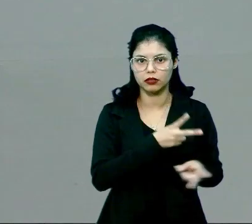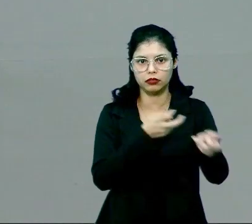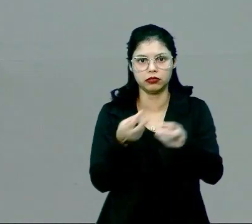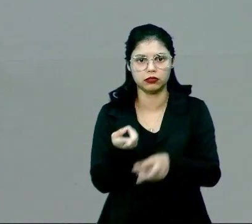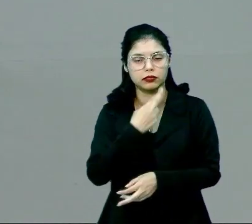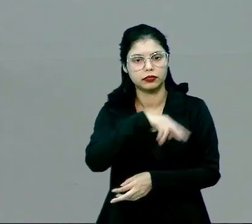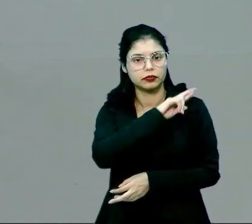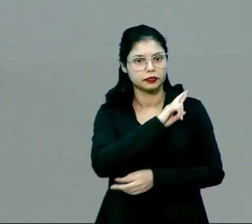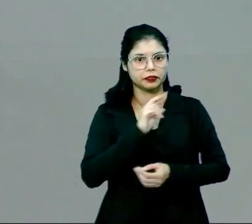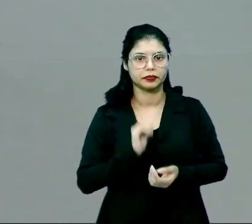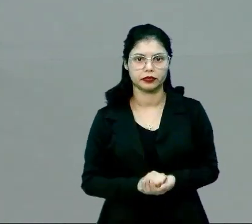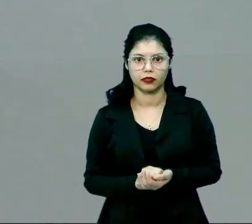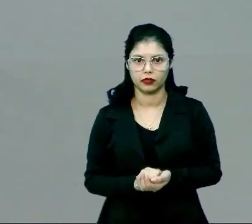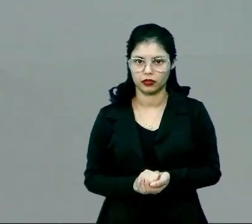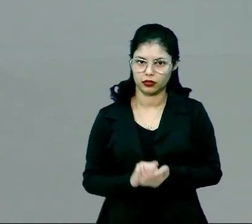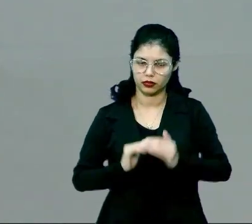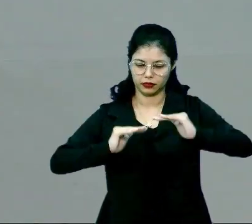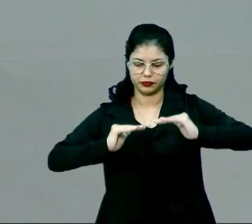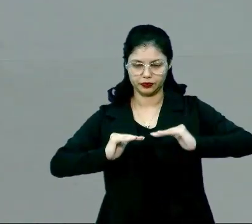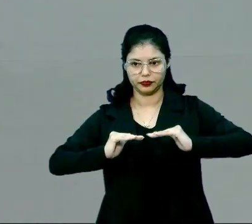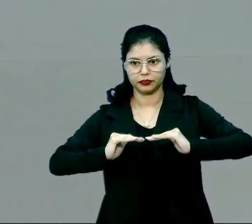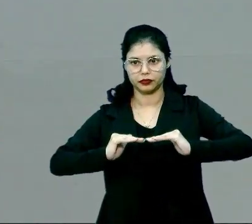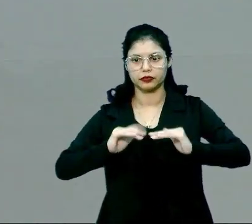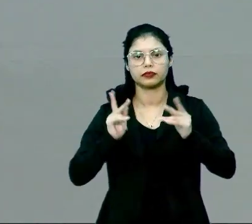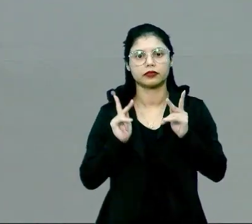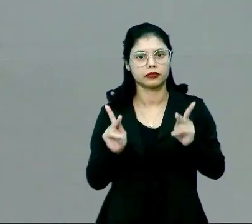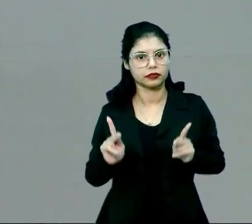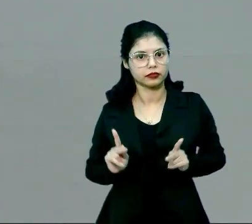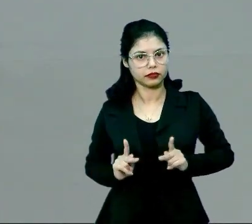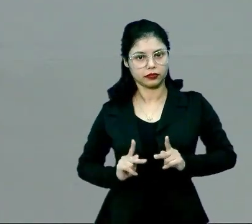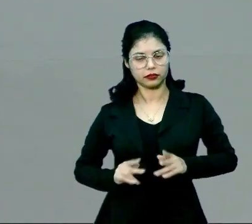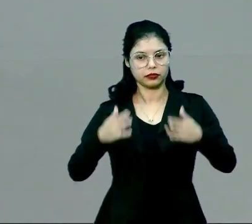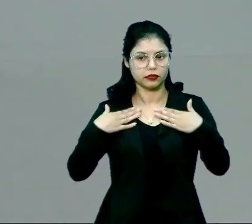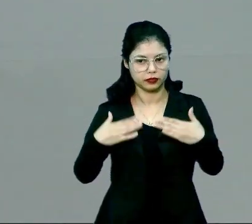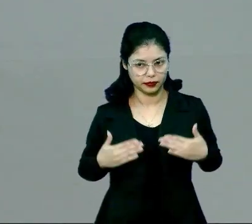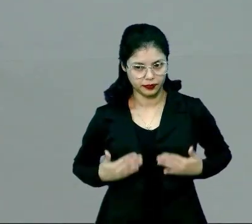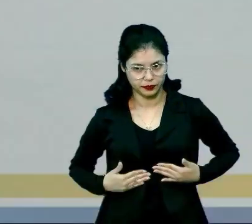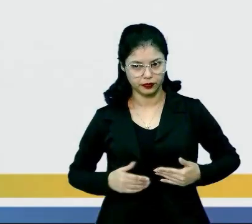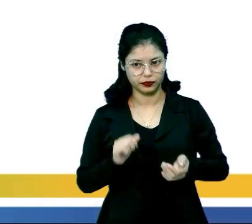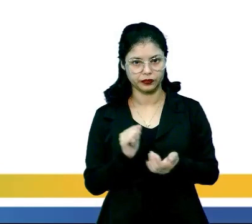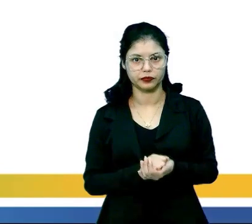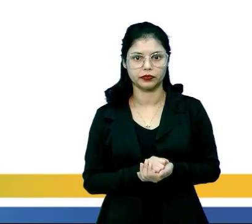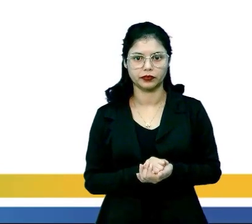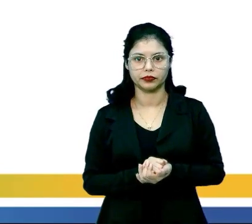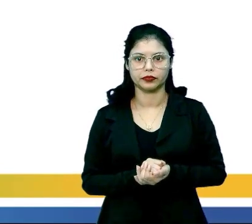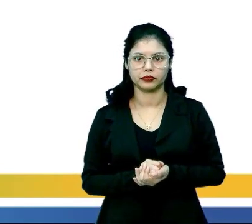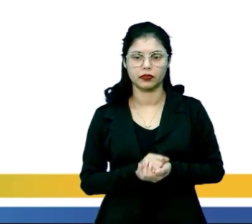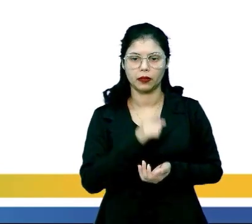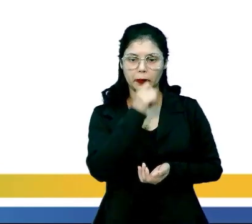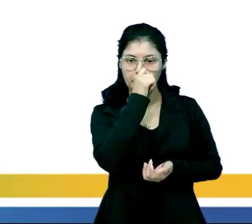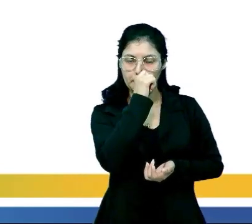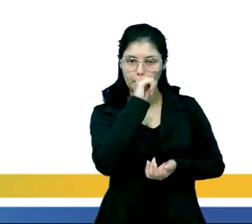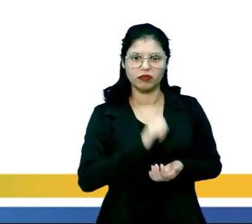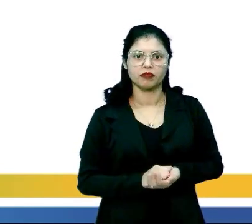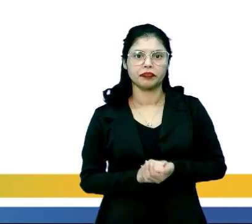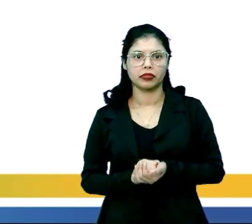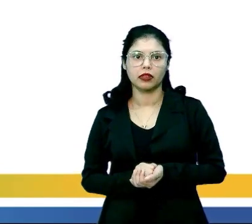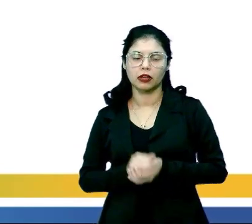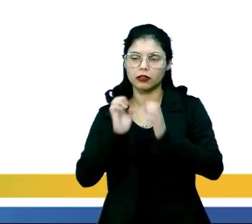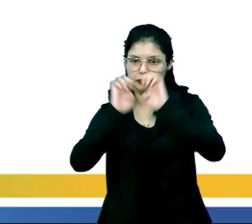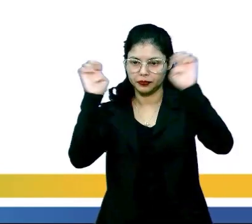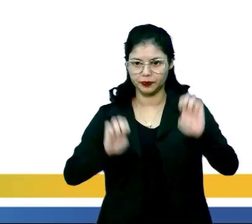ele é responsável pelo equilíbrio e a postura do nosso corpo, tá? Então, essas aí são as funções